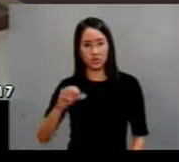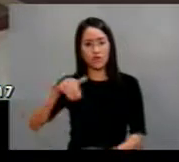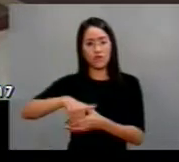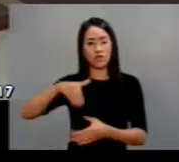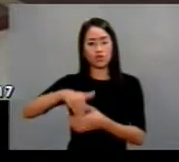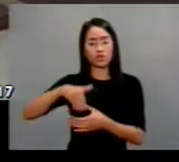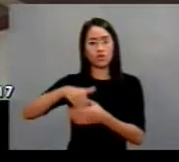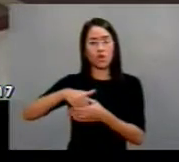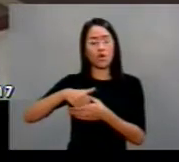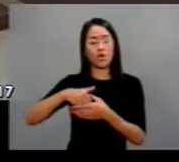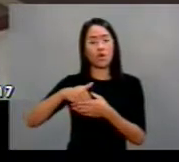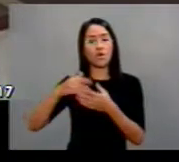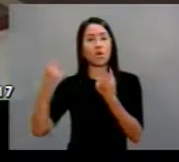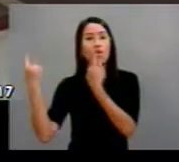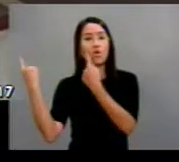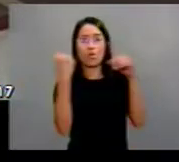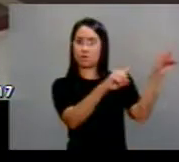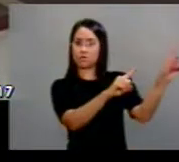outro lado,